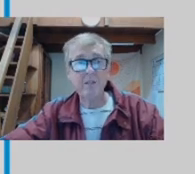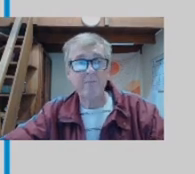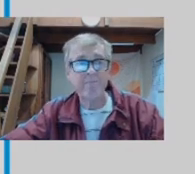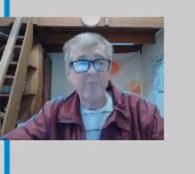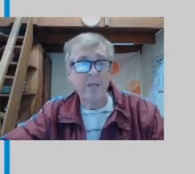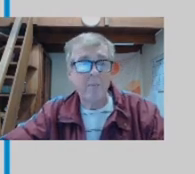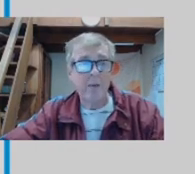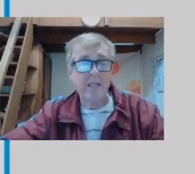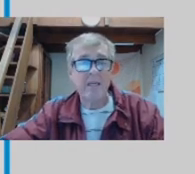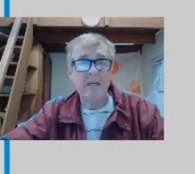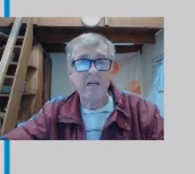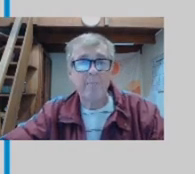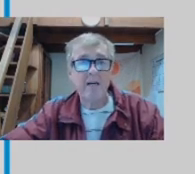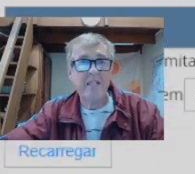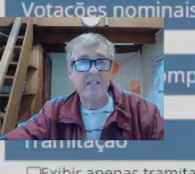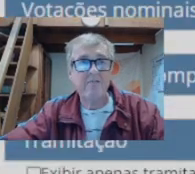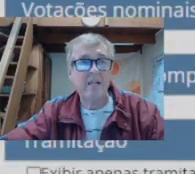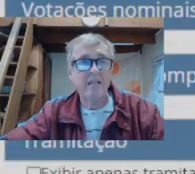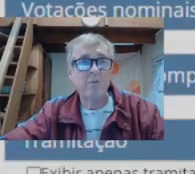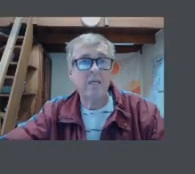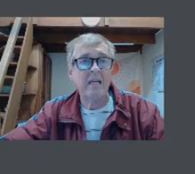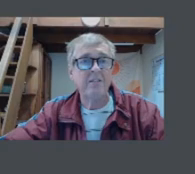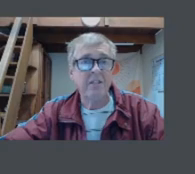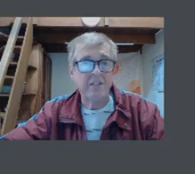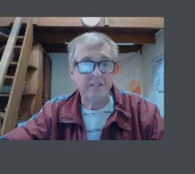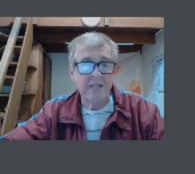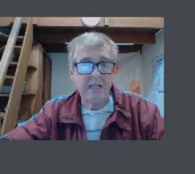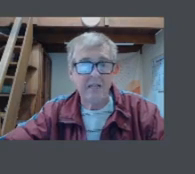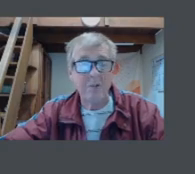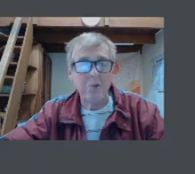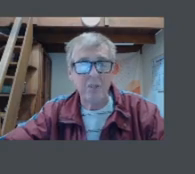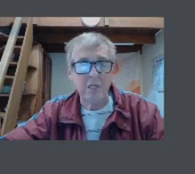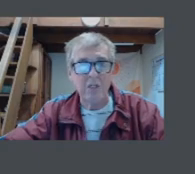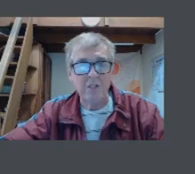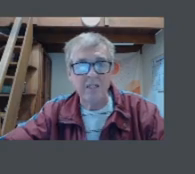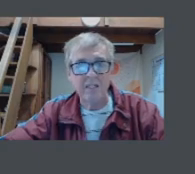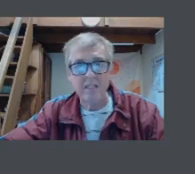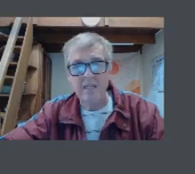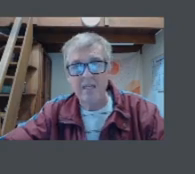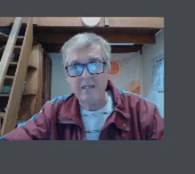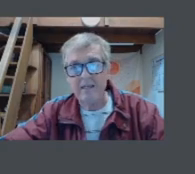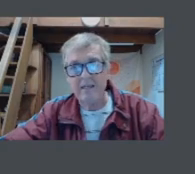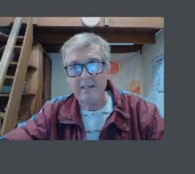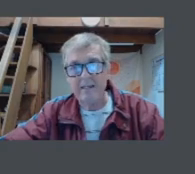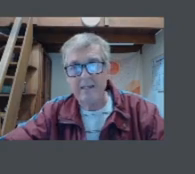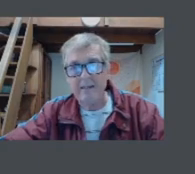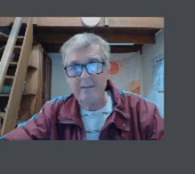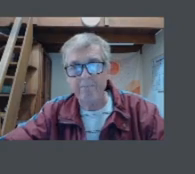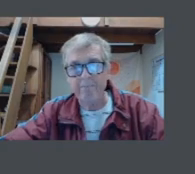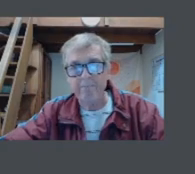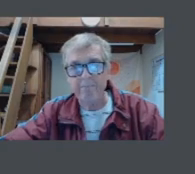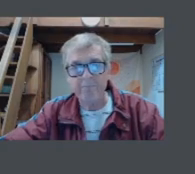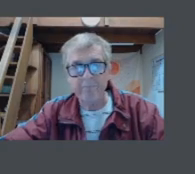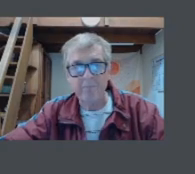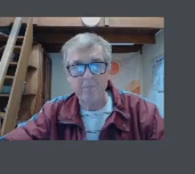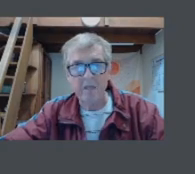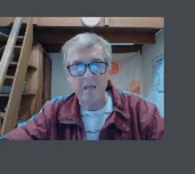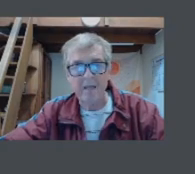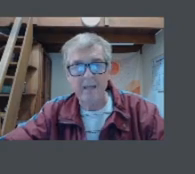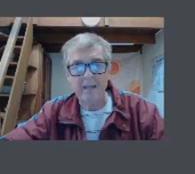trâmites para que ela passe a valer o que que ela diz ela diz o seguinte essa que é a